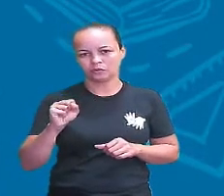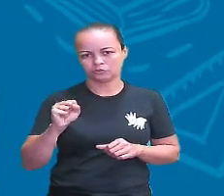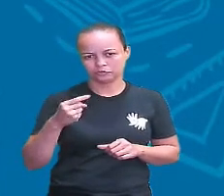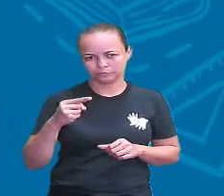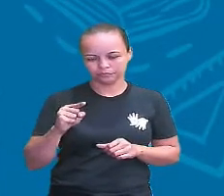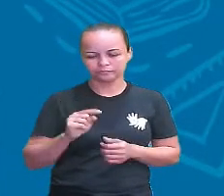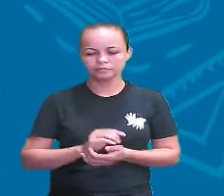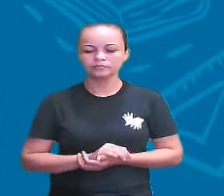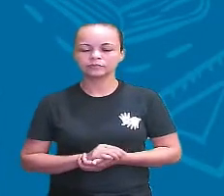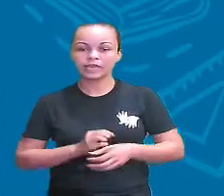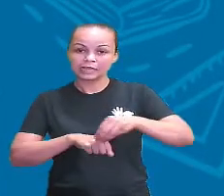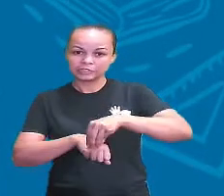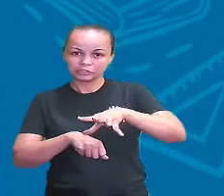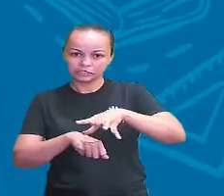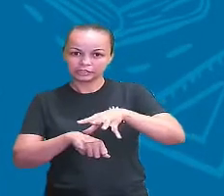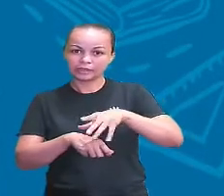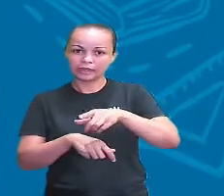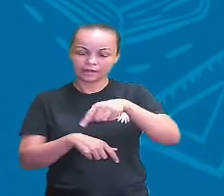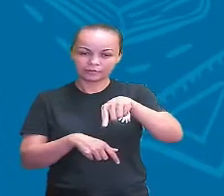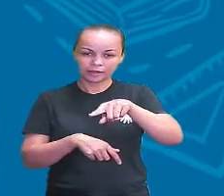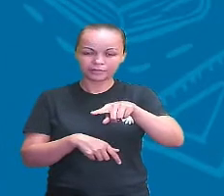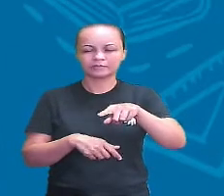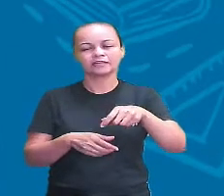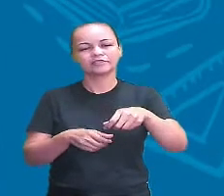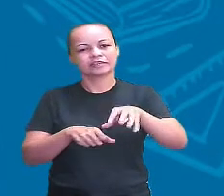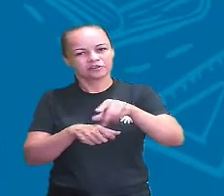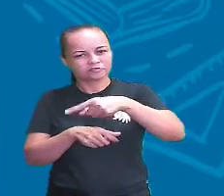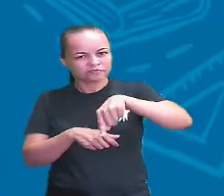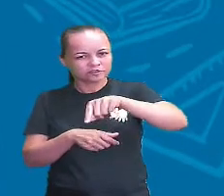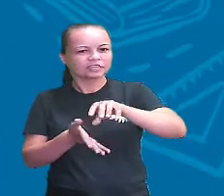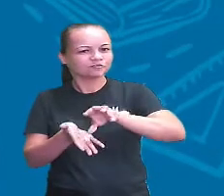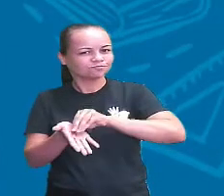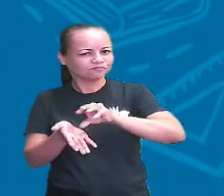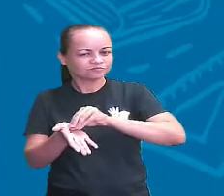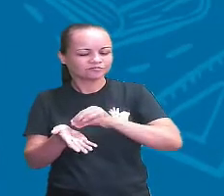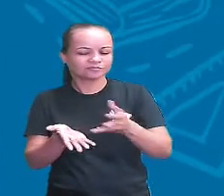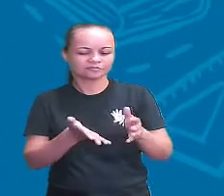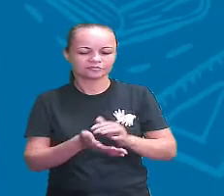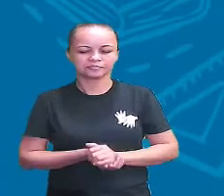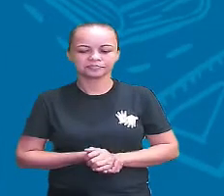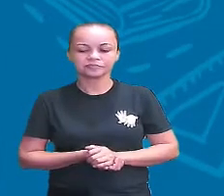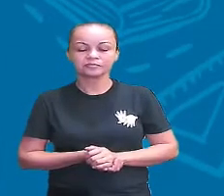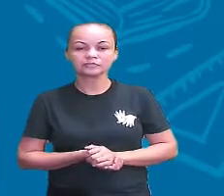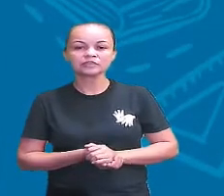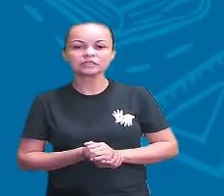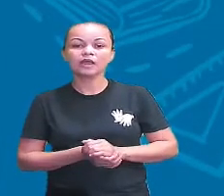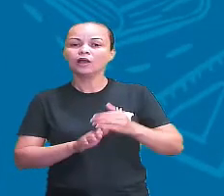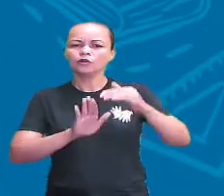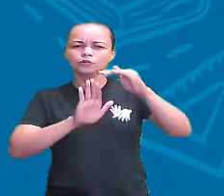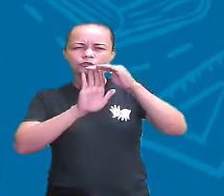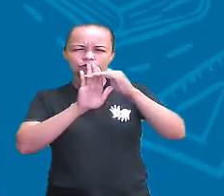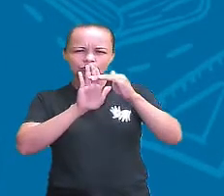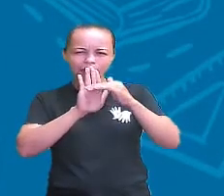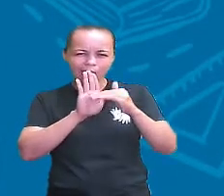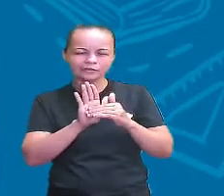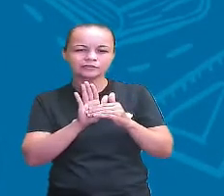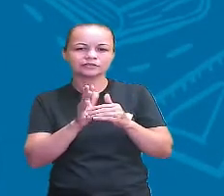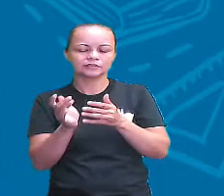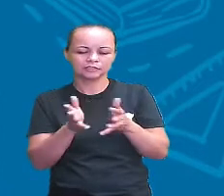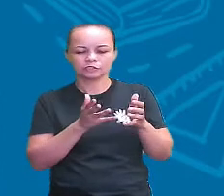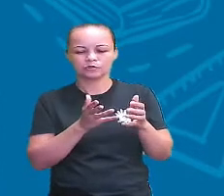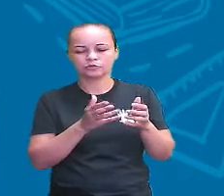dada, com certeza dica anotada. E aí nós temos o quadrinho com todos, ou a grande maioria, dos advérbios de